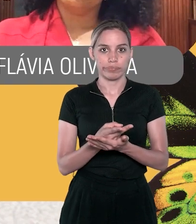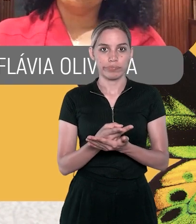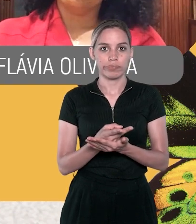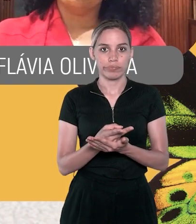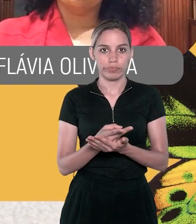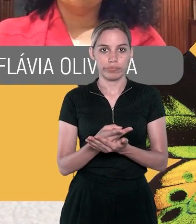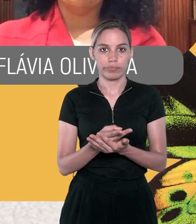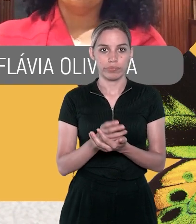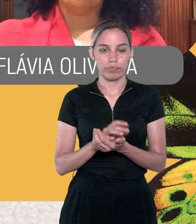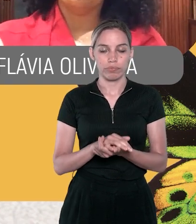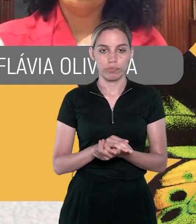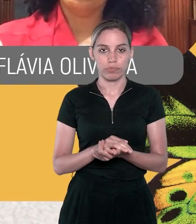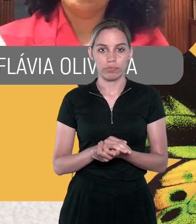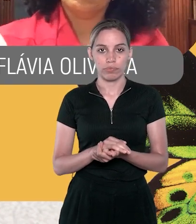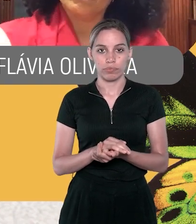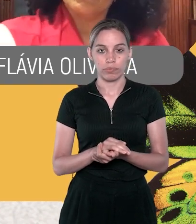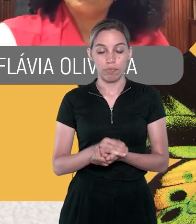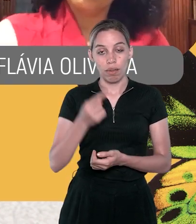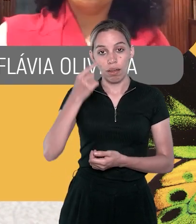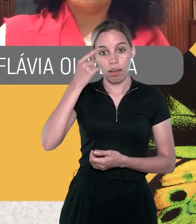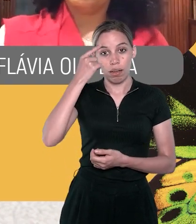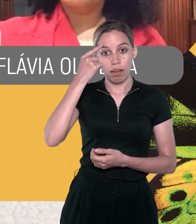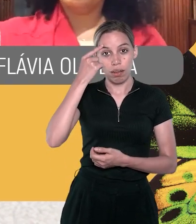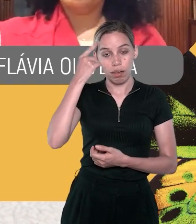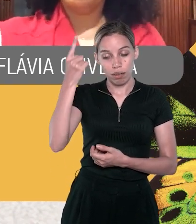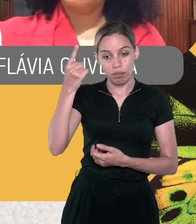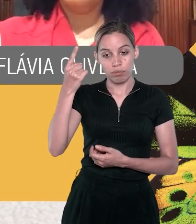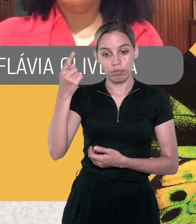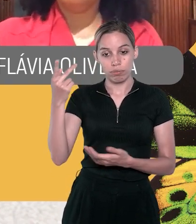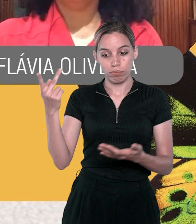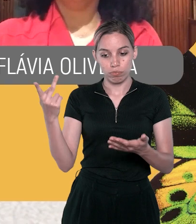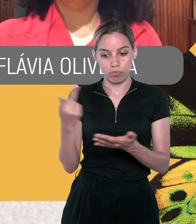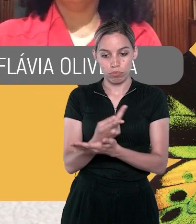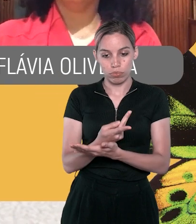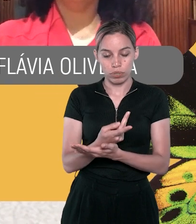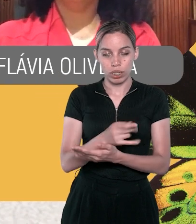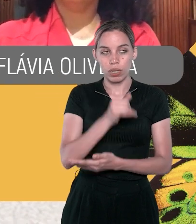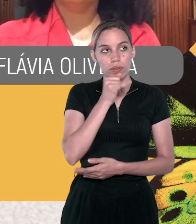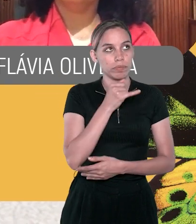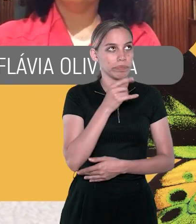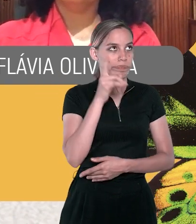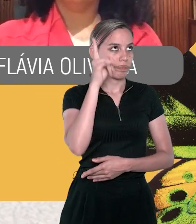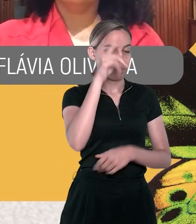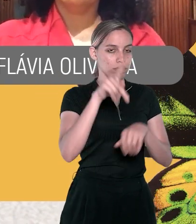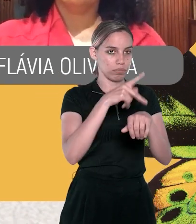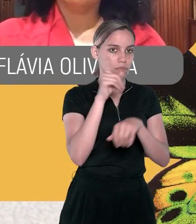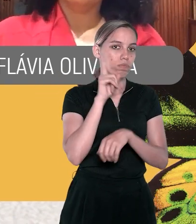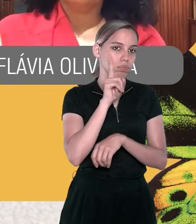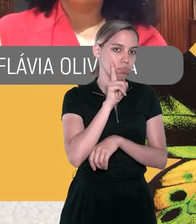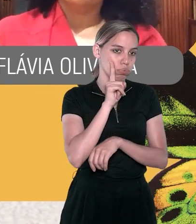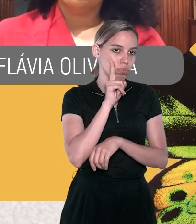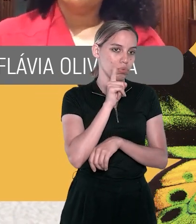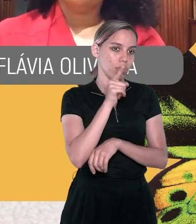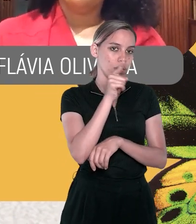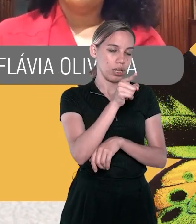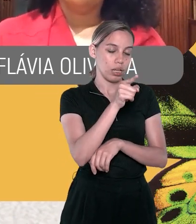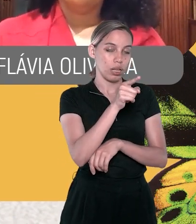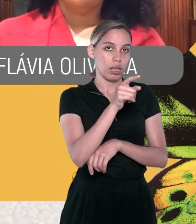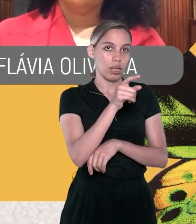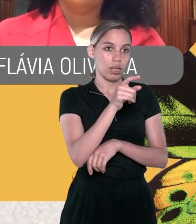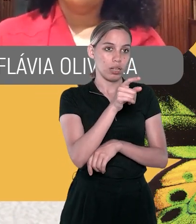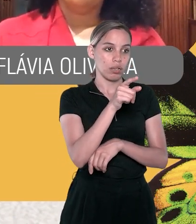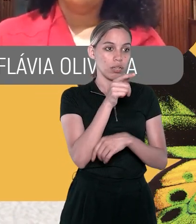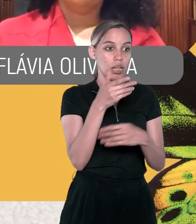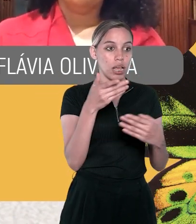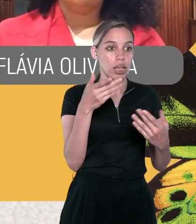o ritmo, a ideia surge de um determinado lugar nos Estados Unidos, se propaga, né, se globaliza, porque agora